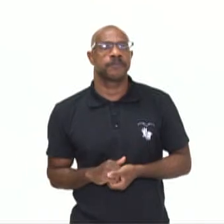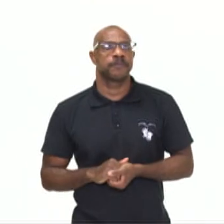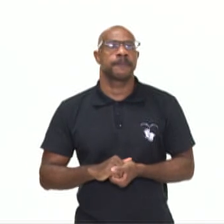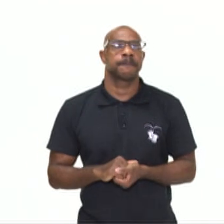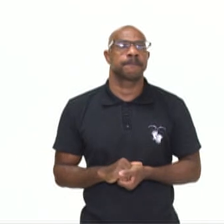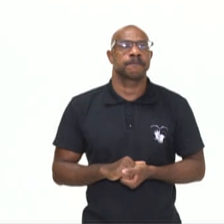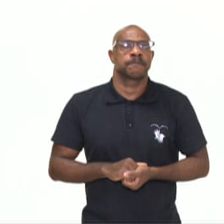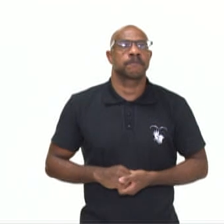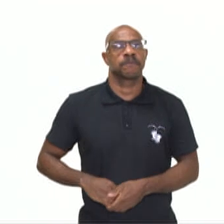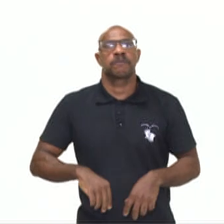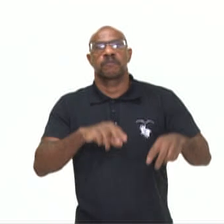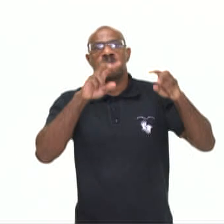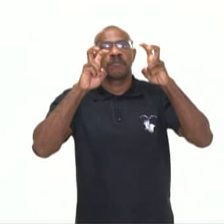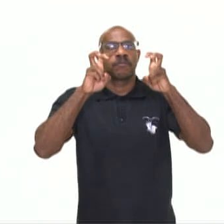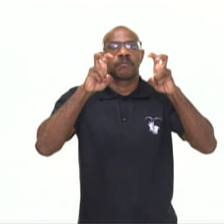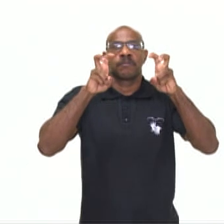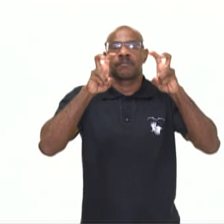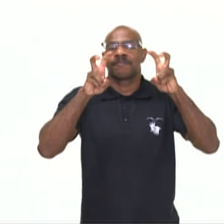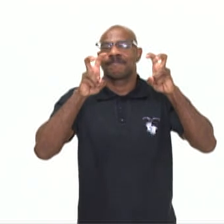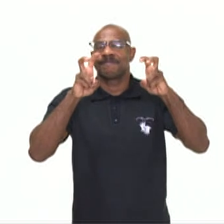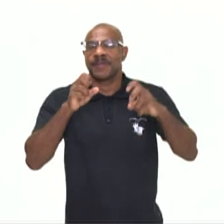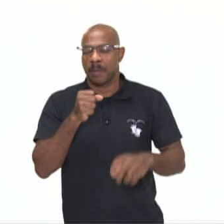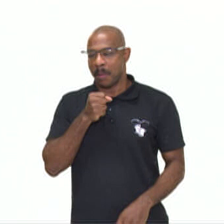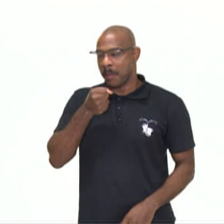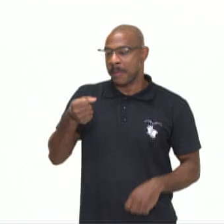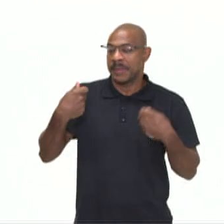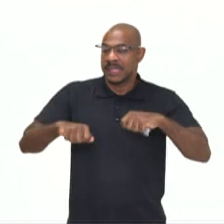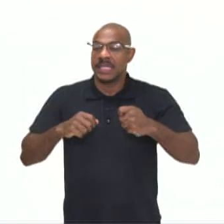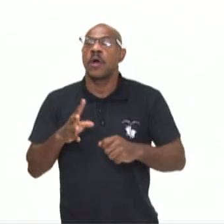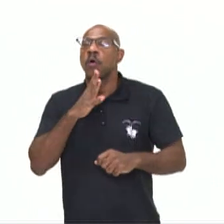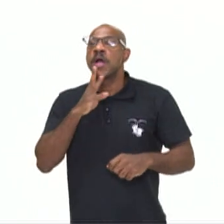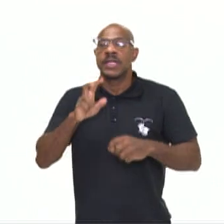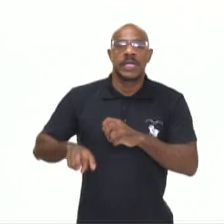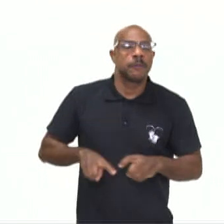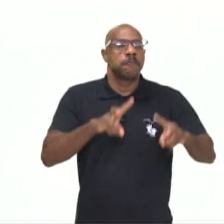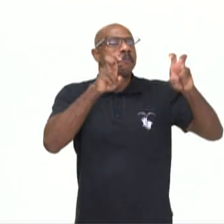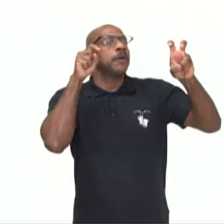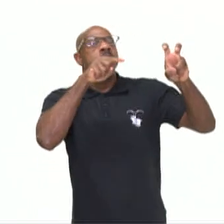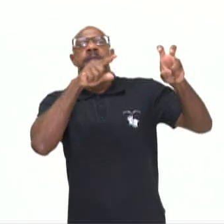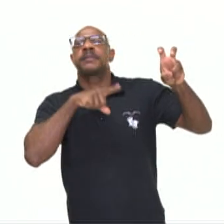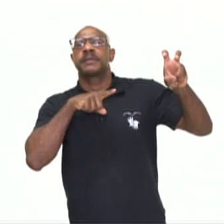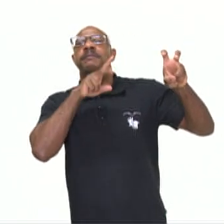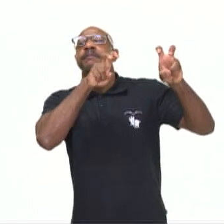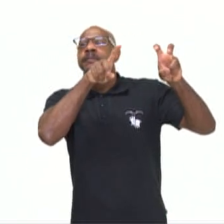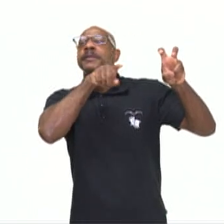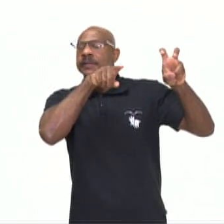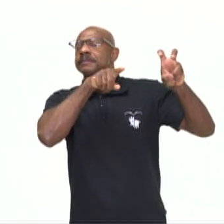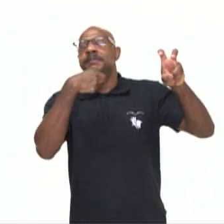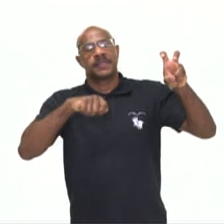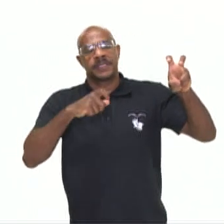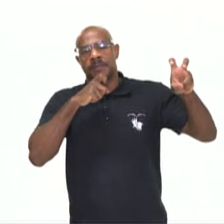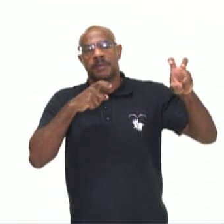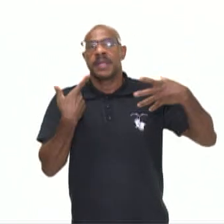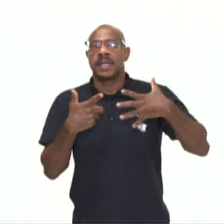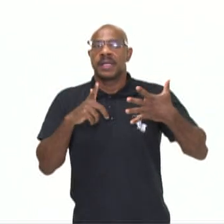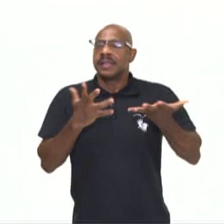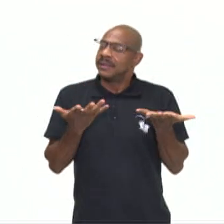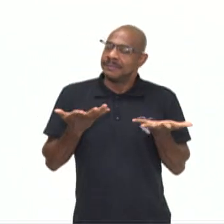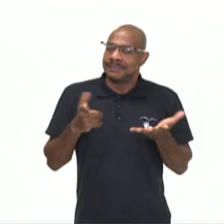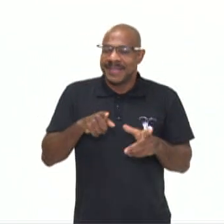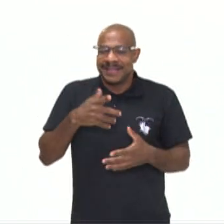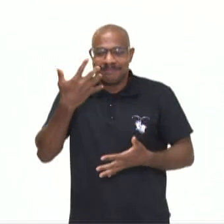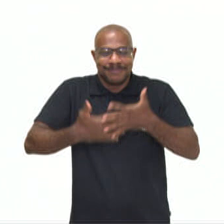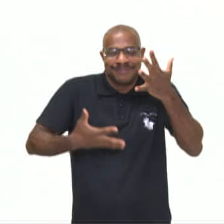O entrevistador deve ter domínio do assunto em pauta e conhecer bem o entrevistado, para que não ocorram deslizes